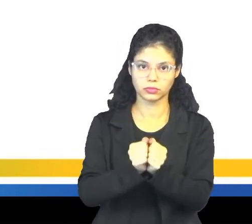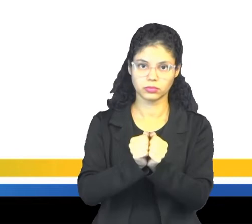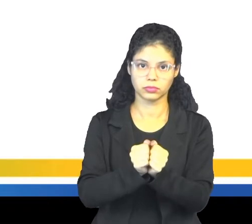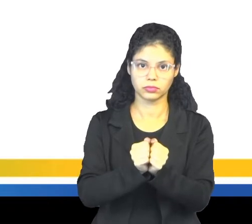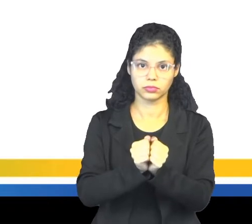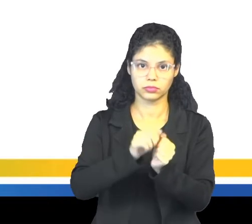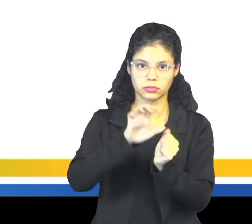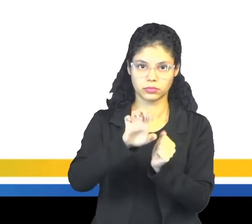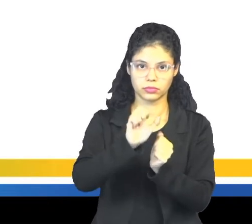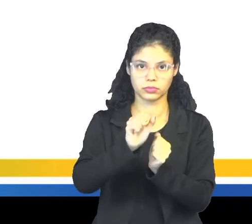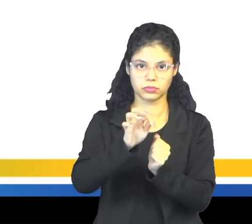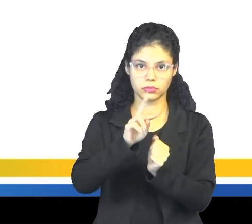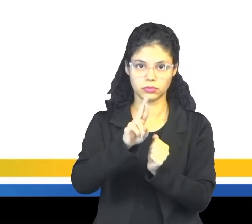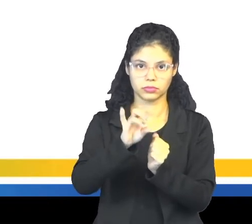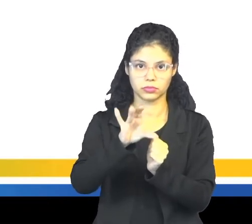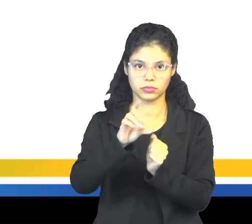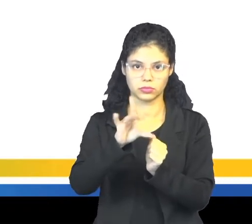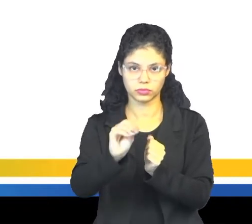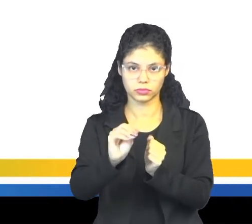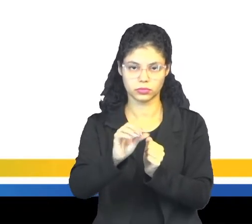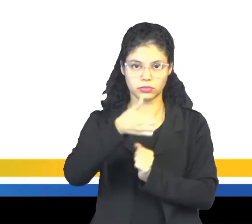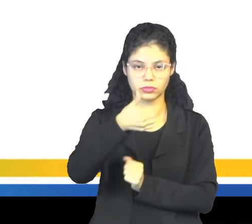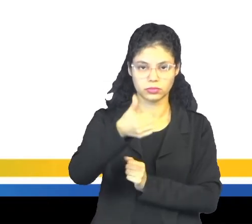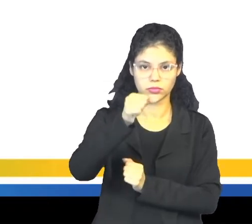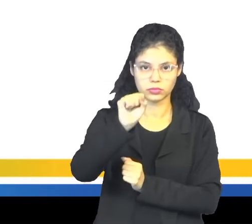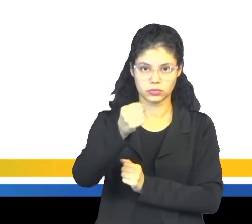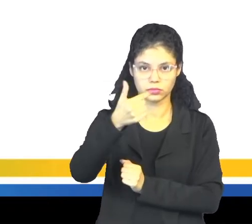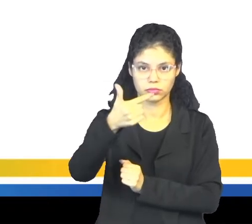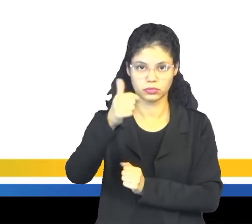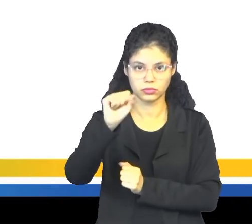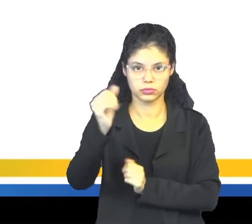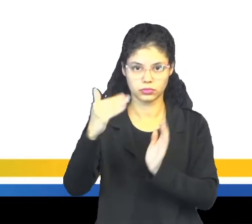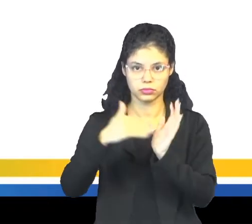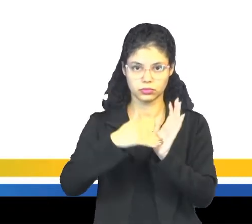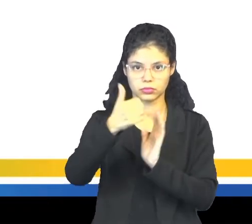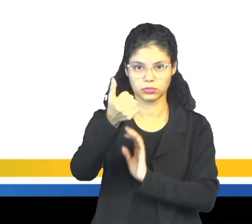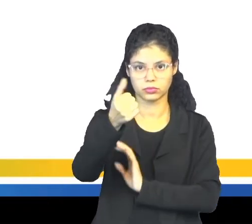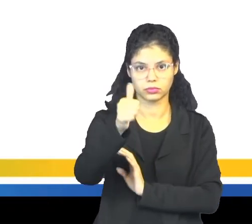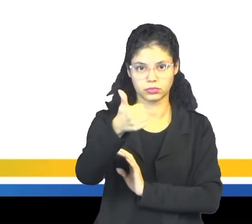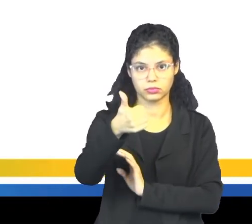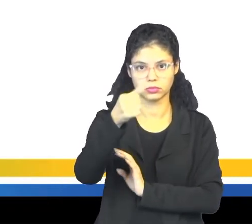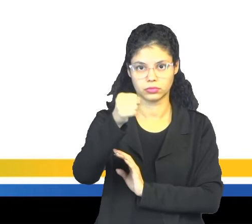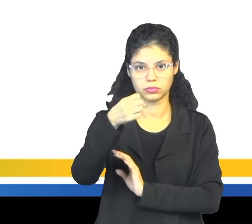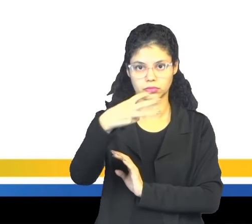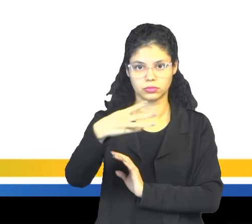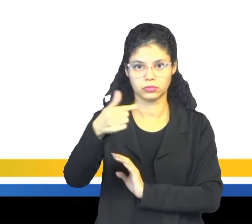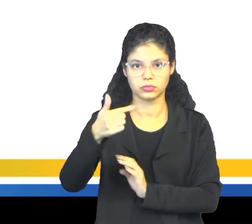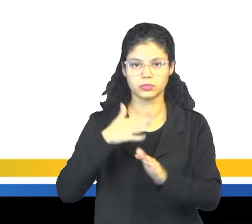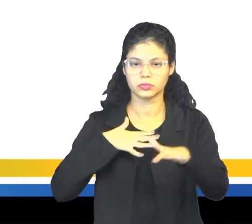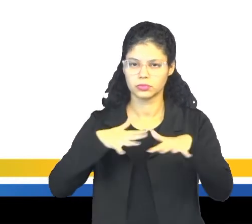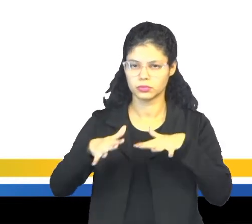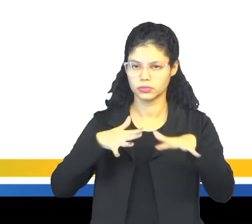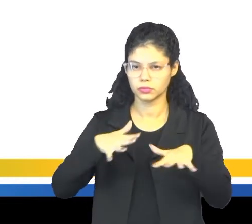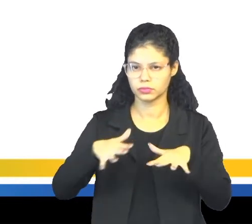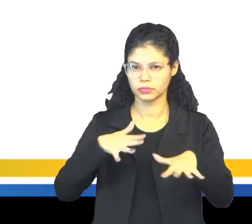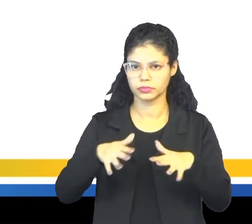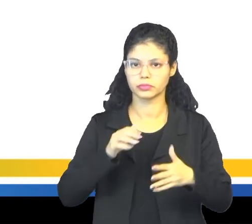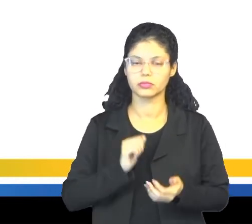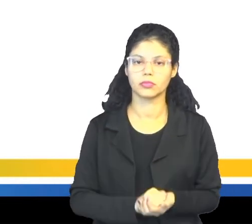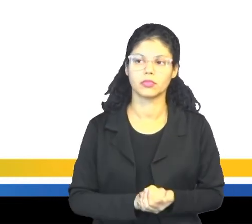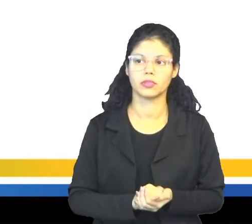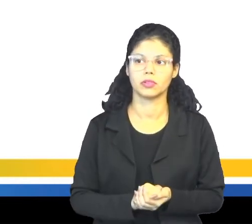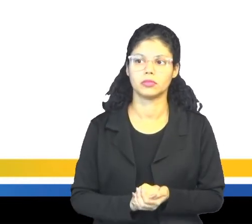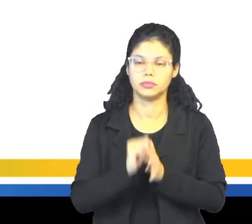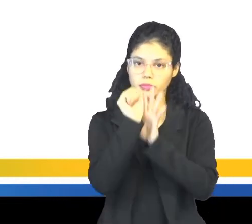o sistema que é chamado de estroboscópio. O estroboscópio, né, é aquele movimento